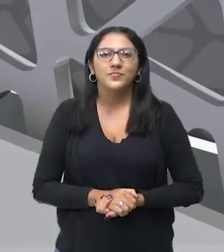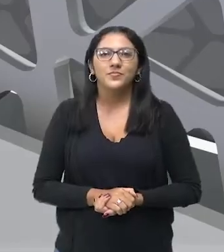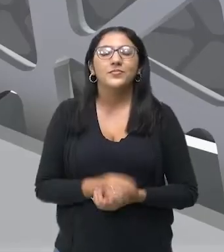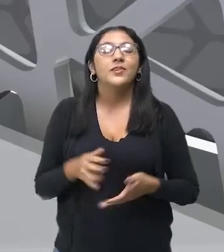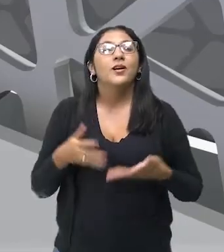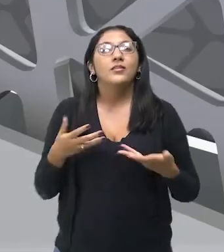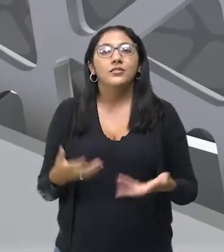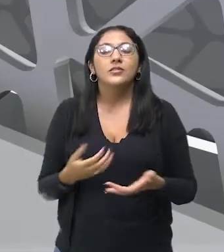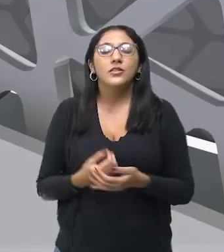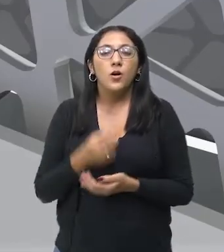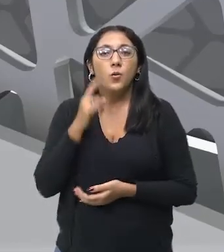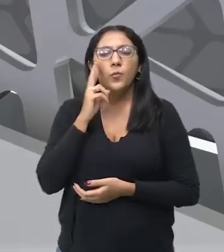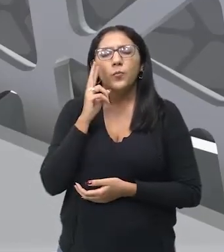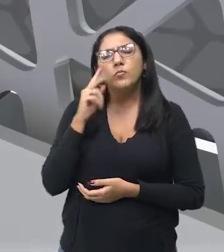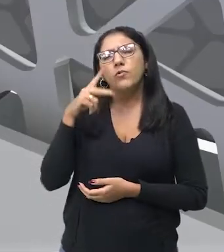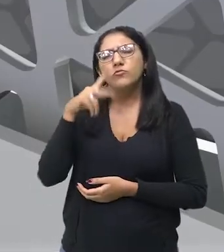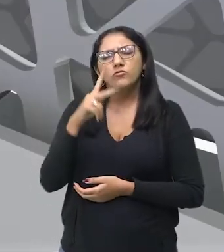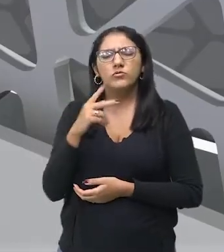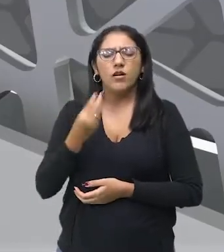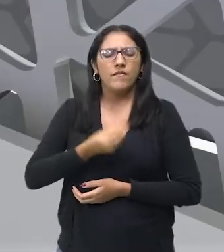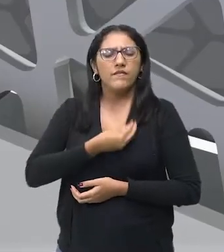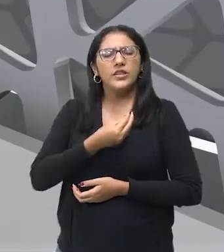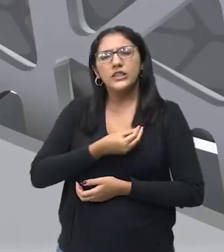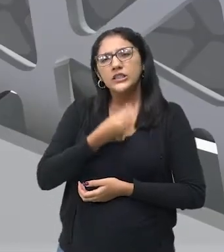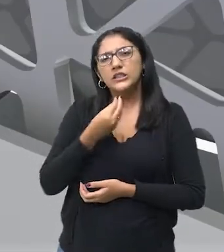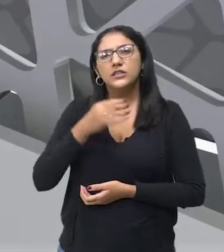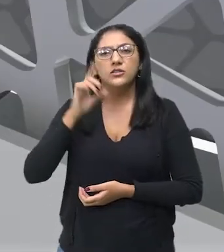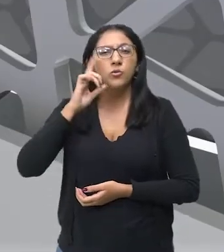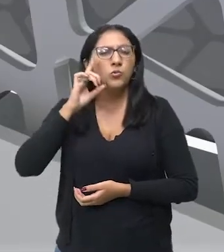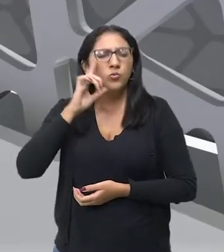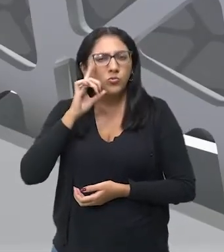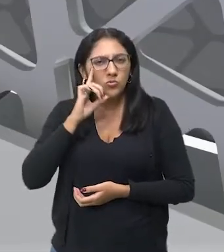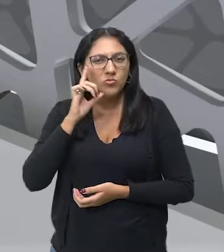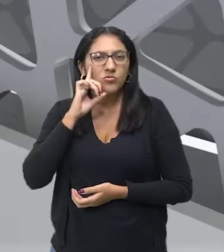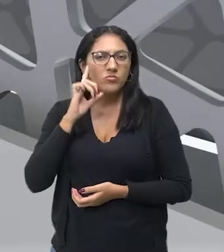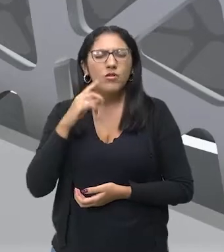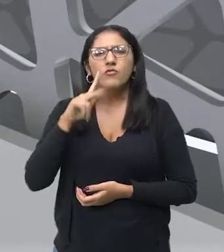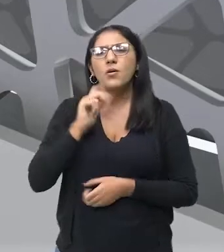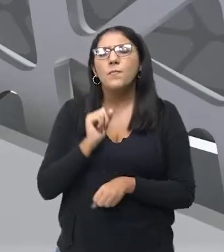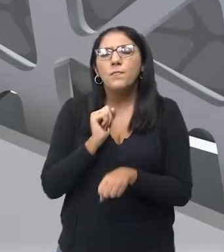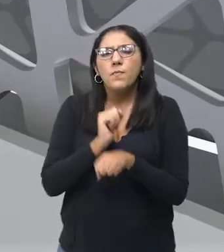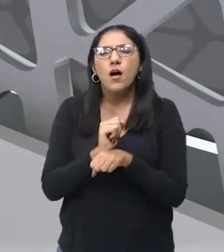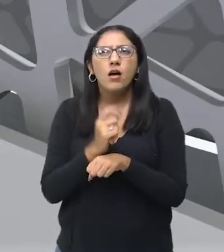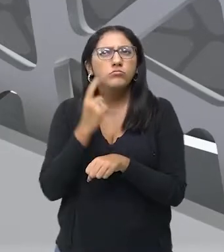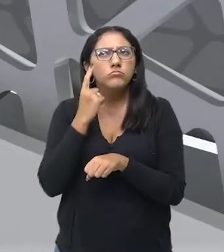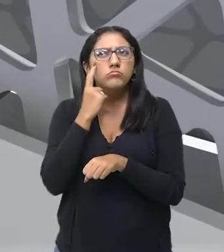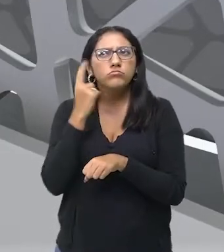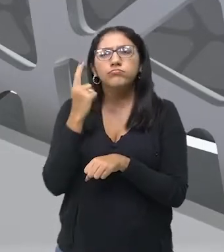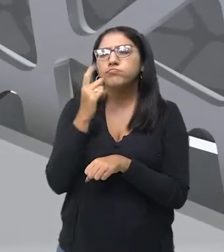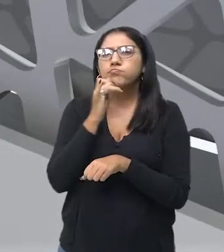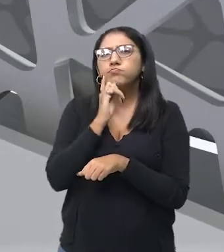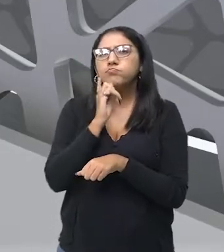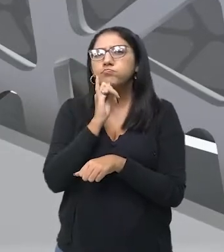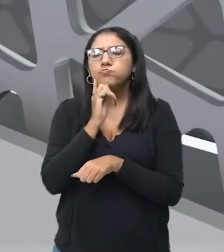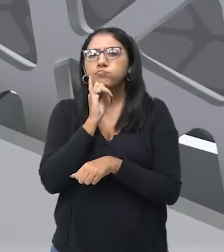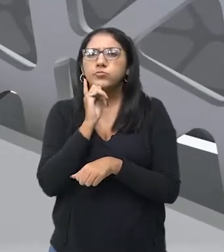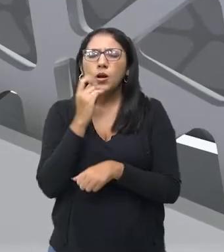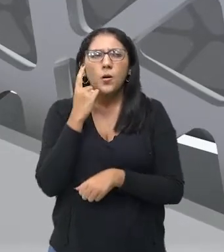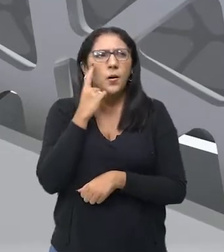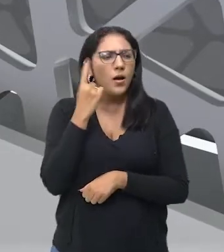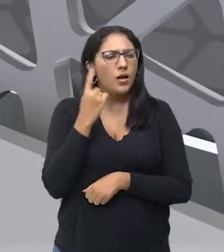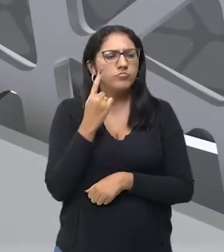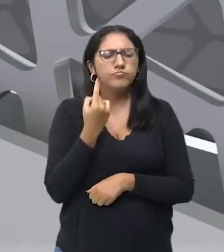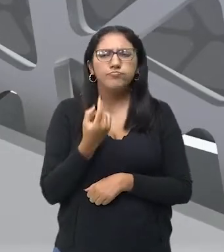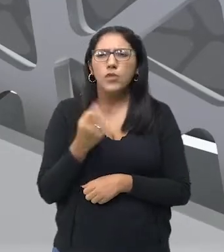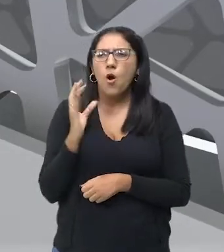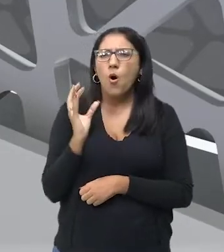Então, pessoal, na sua vida, no seu dia a dia, você já parou para observar que você está diante